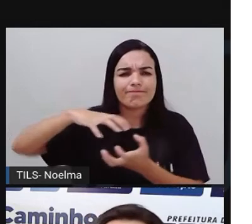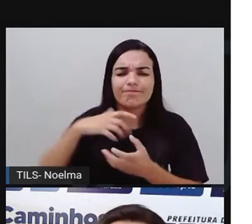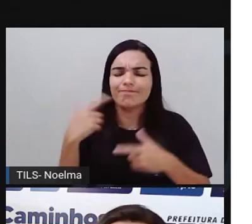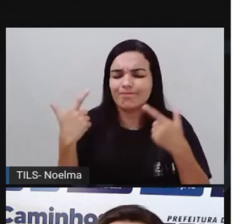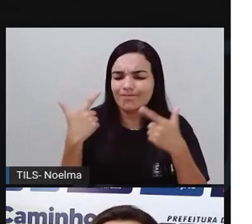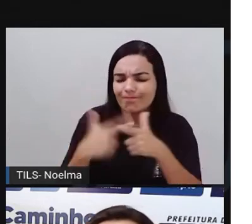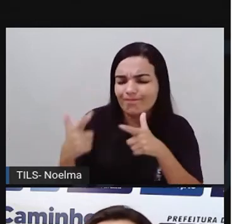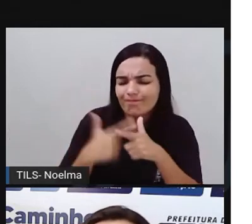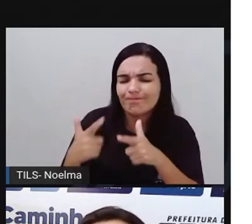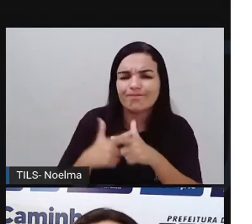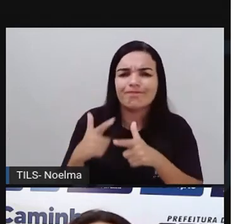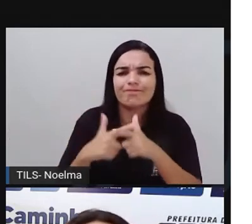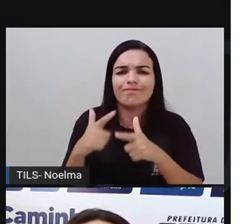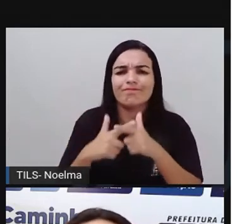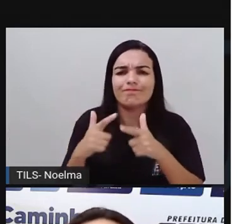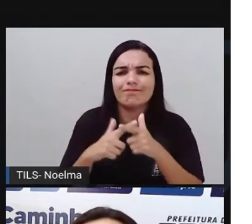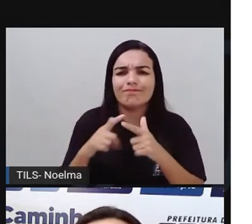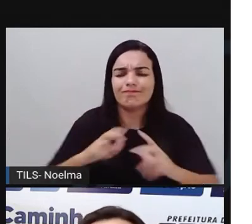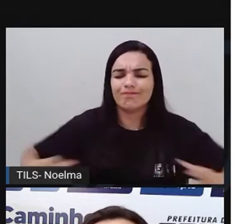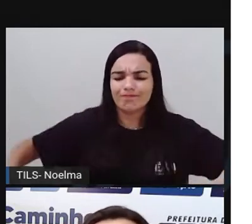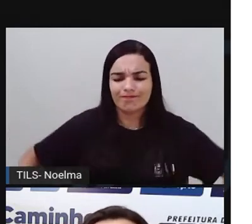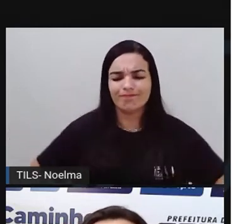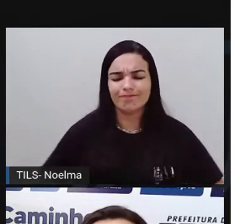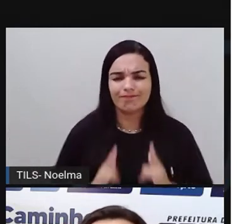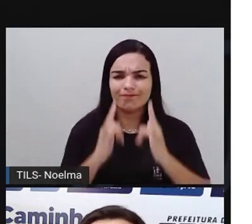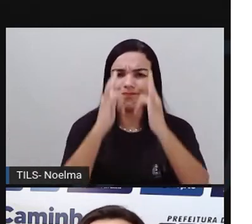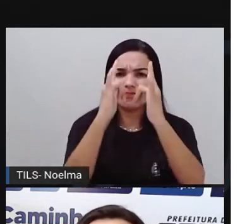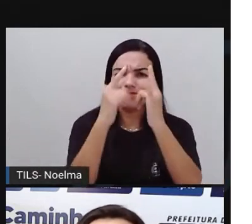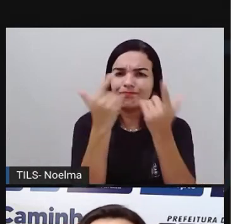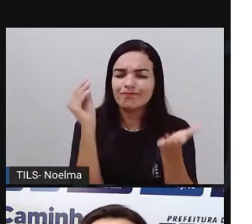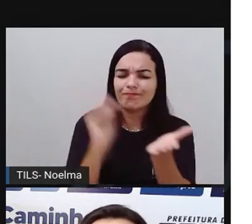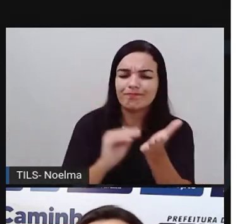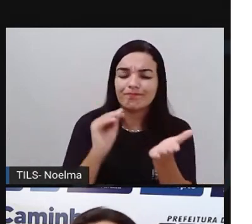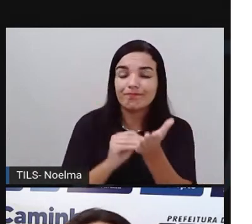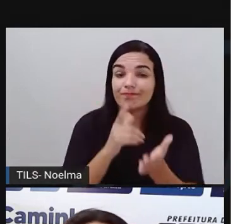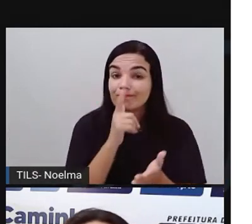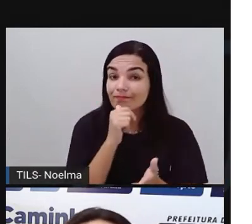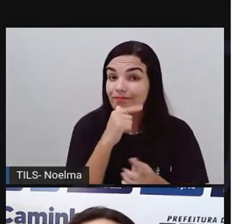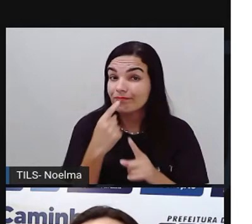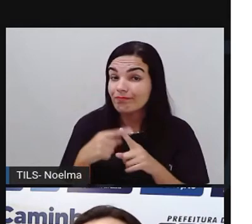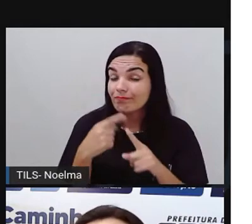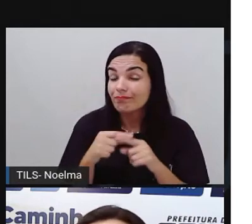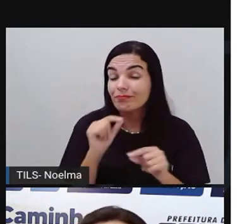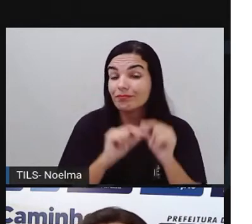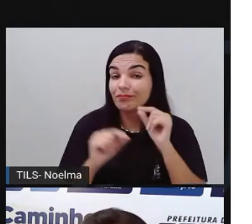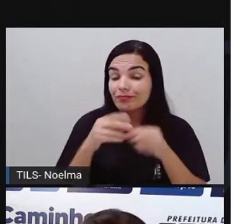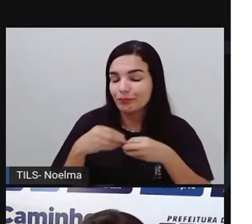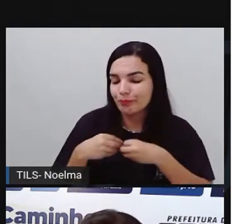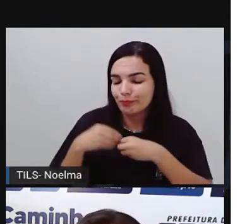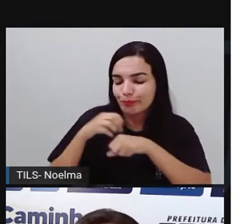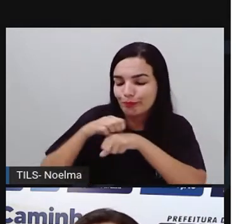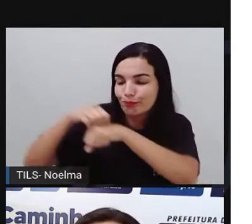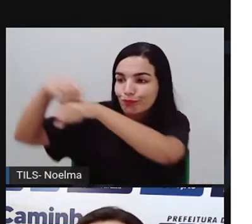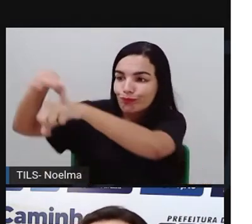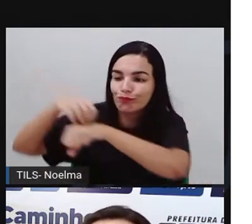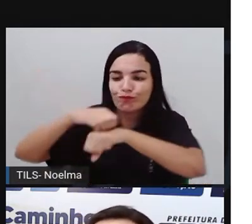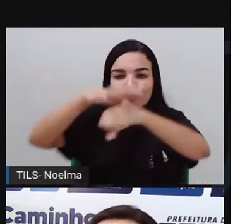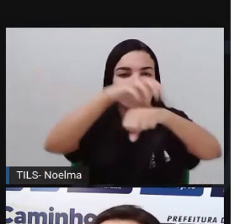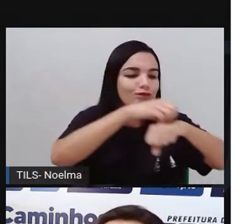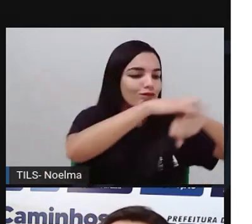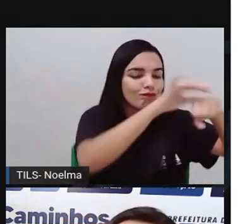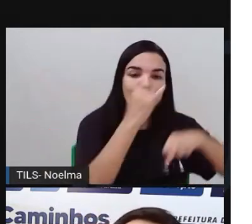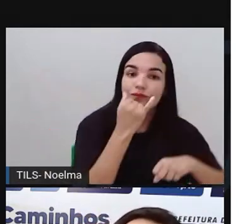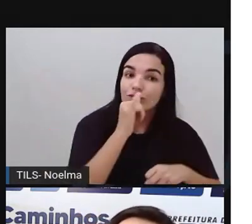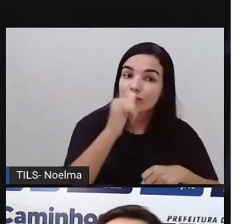Brasil passa e faz com que o processo de fornecimento de energia elétrica corra